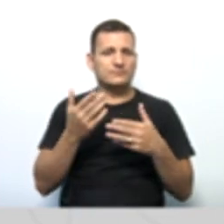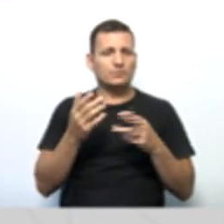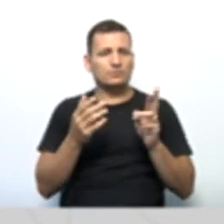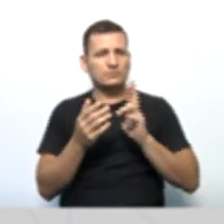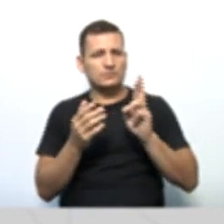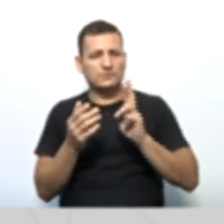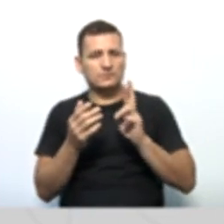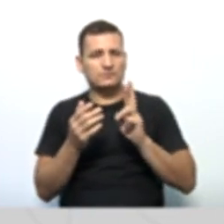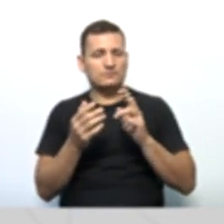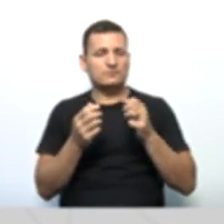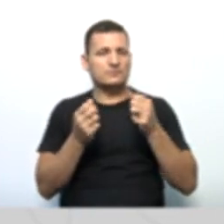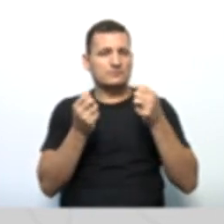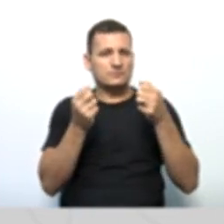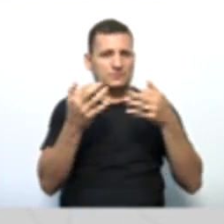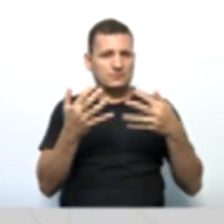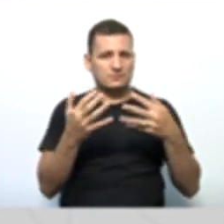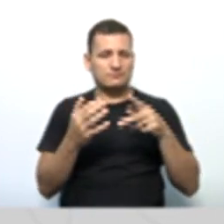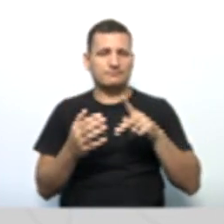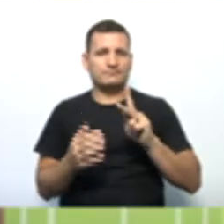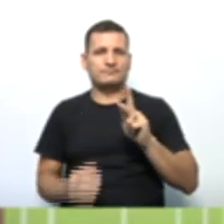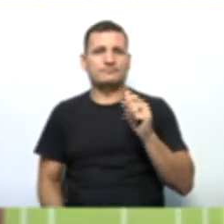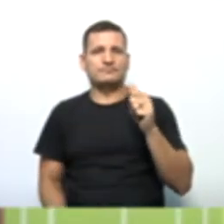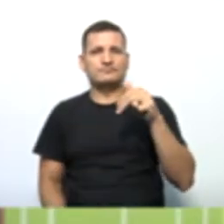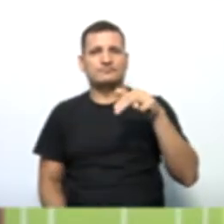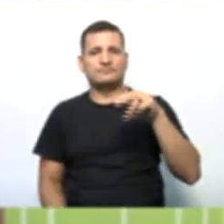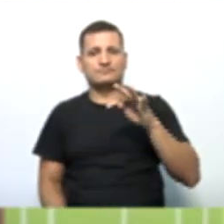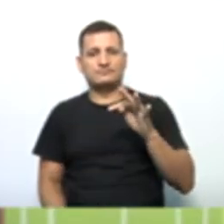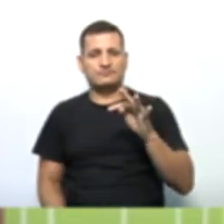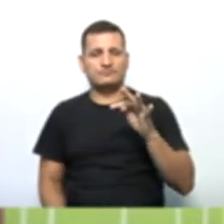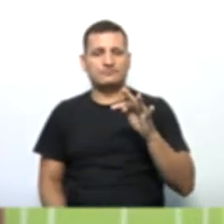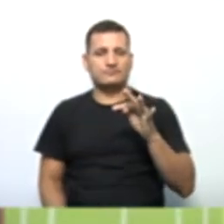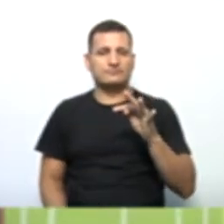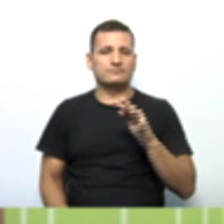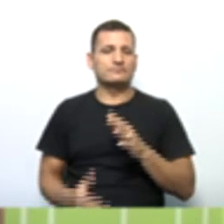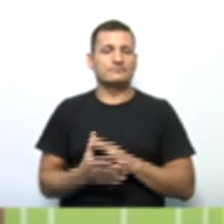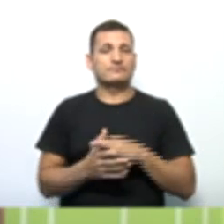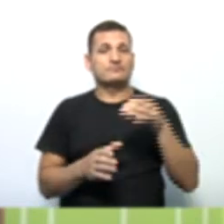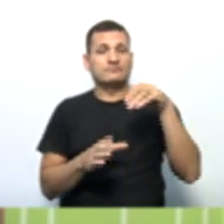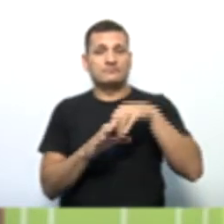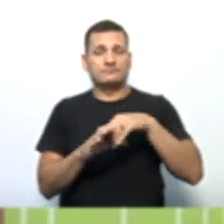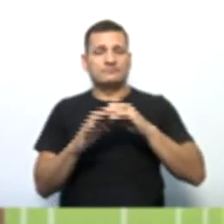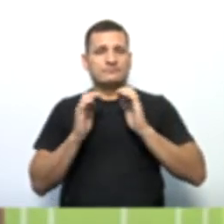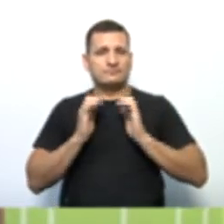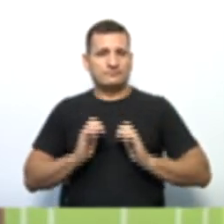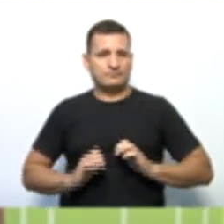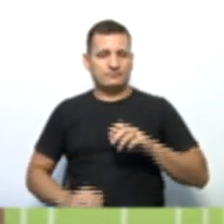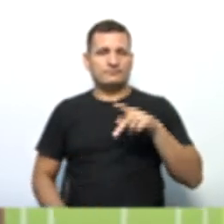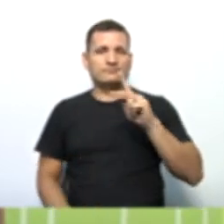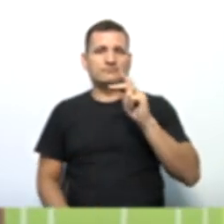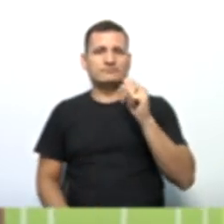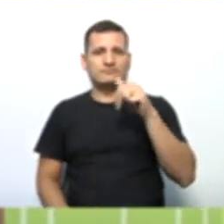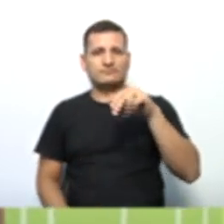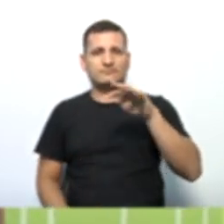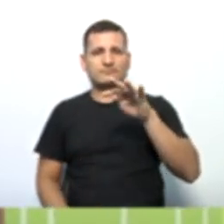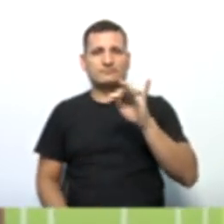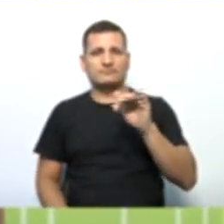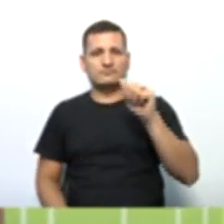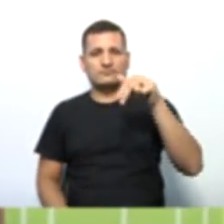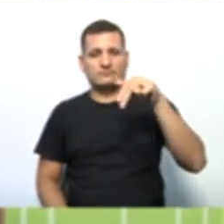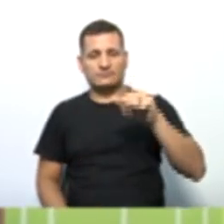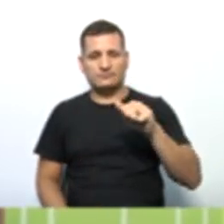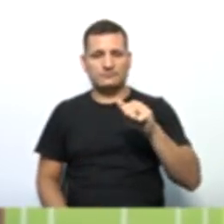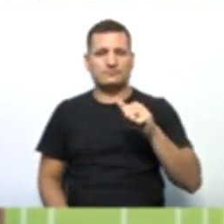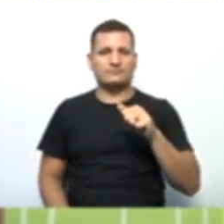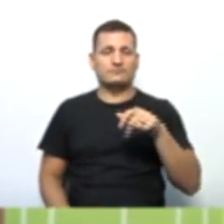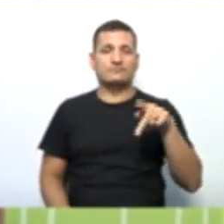pouco isso, que nós estudamos hoje, foi o Immanuel Kant. Então, isso daqui faz parte da ética kantiana, com certeza, sem medo de